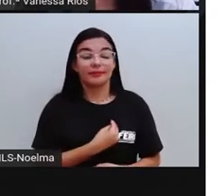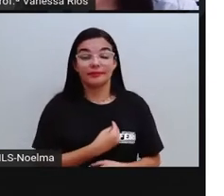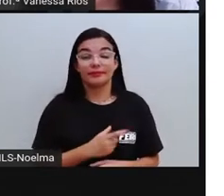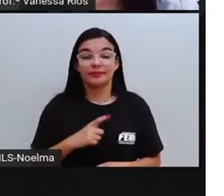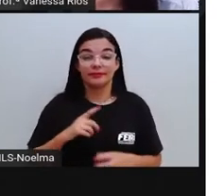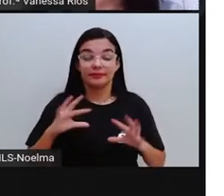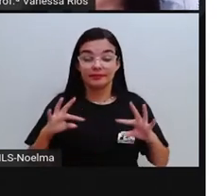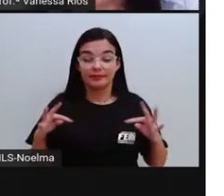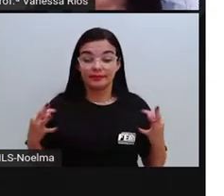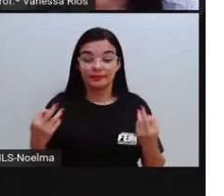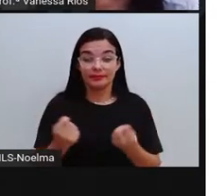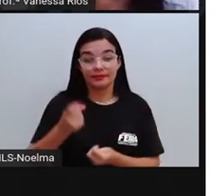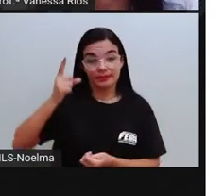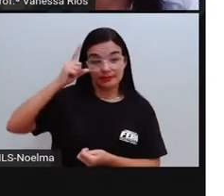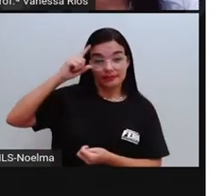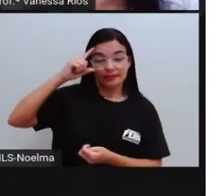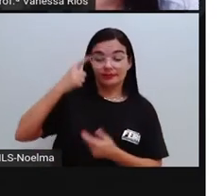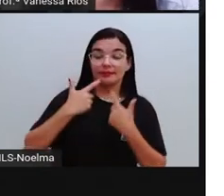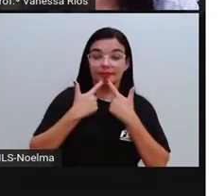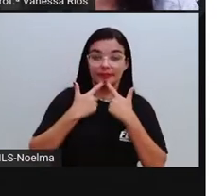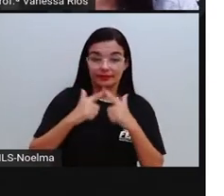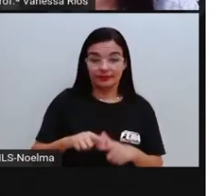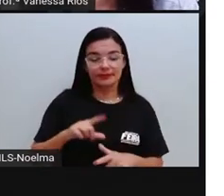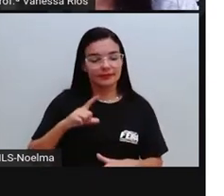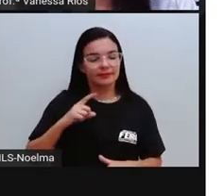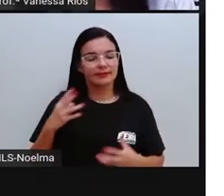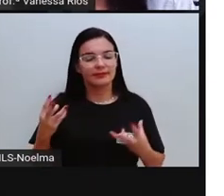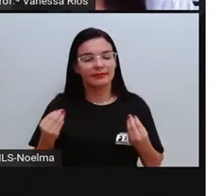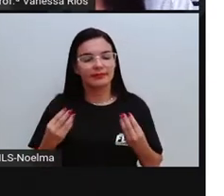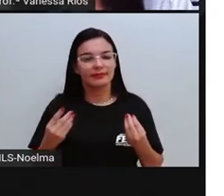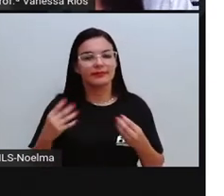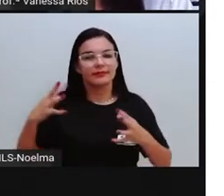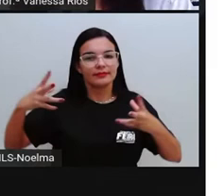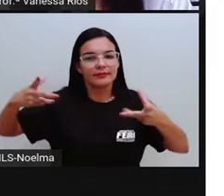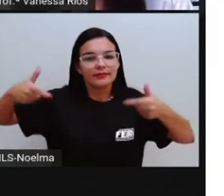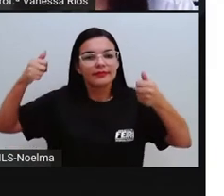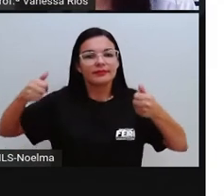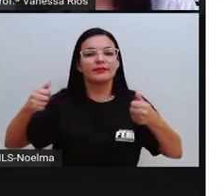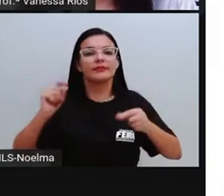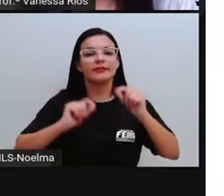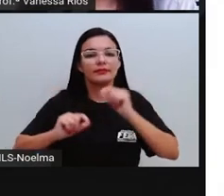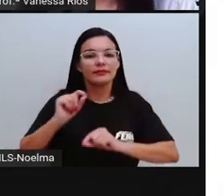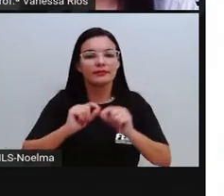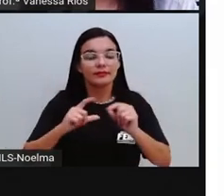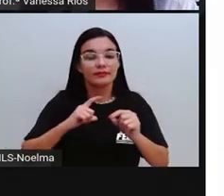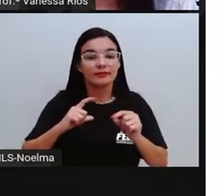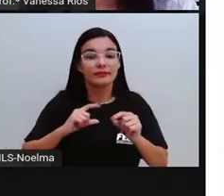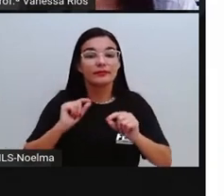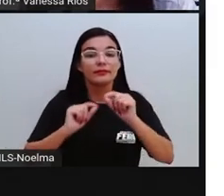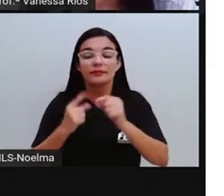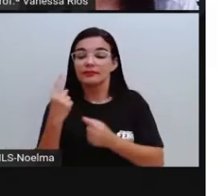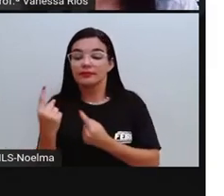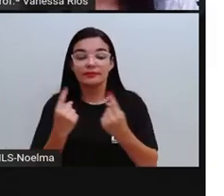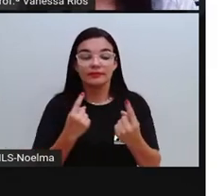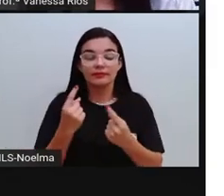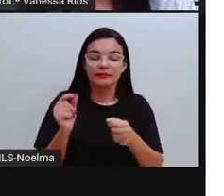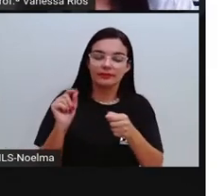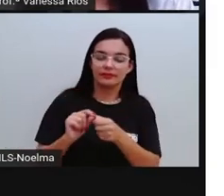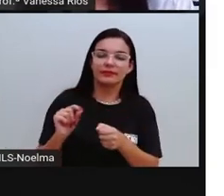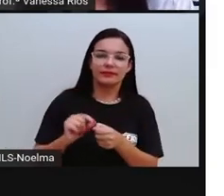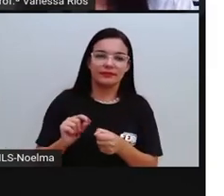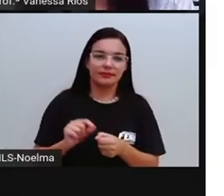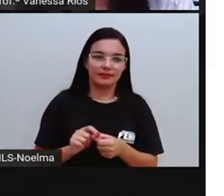fazendo parte da nossa língua, elas possuem classificações em relação à sua função, em relação à